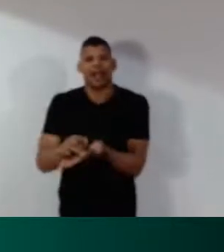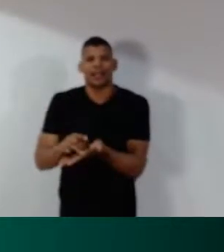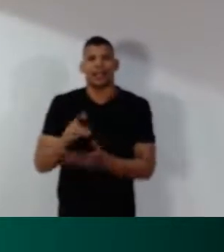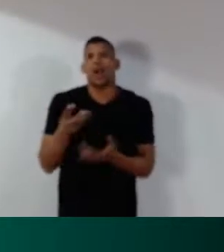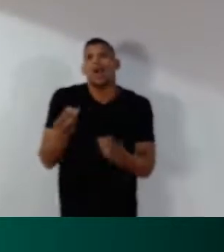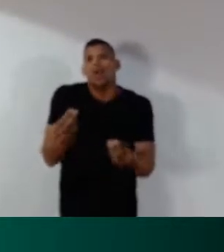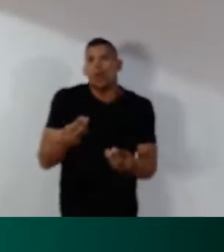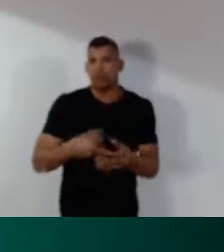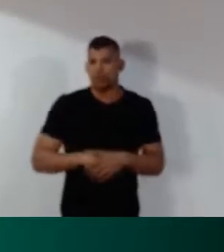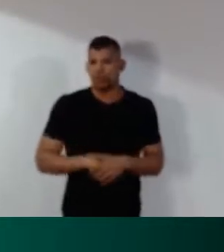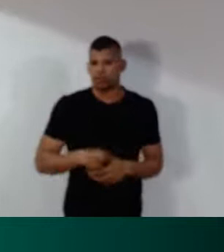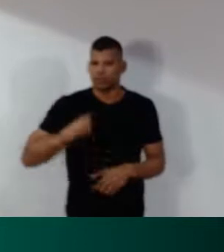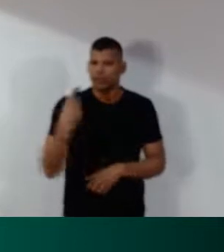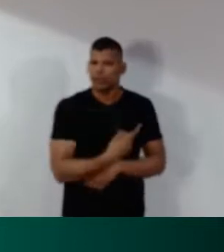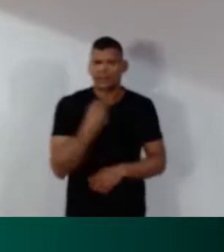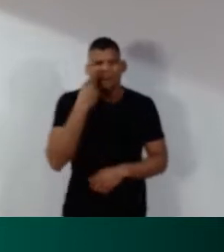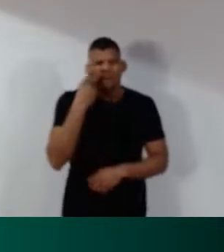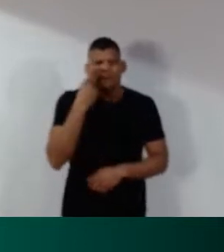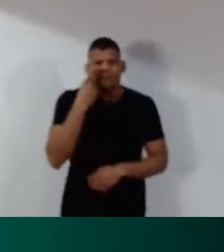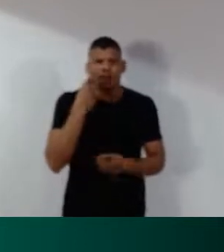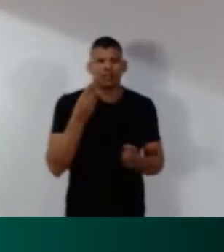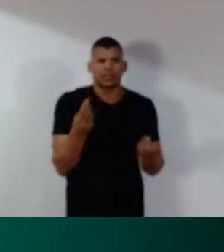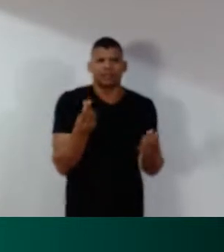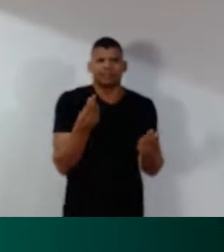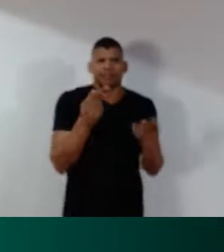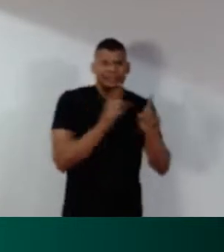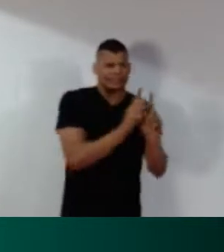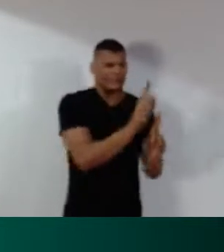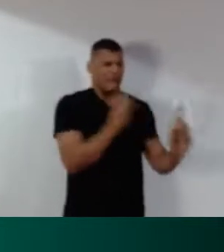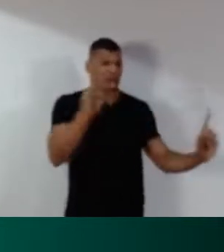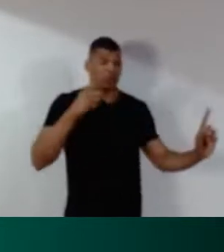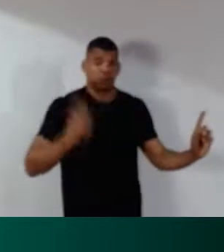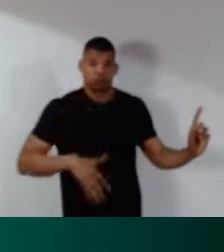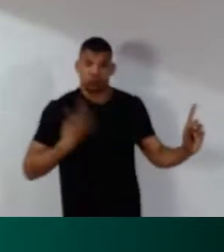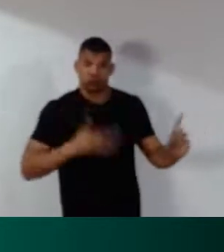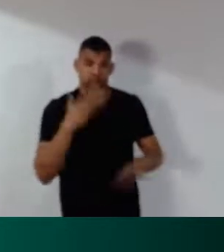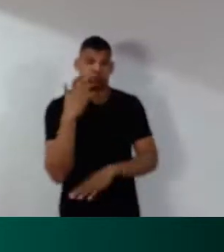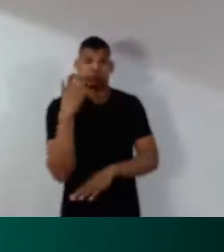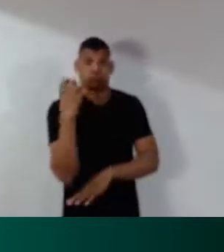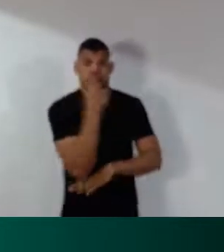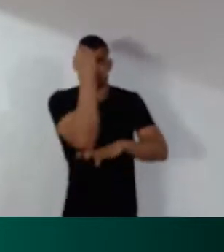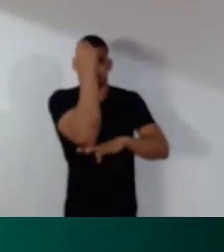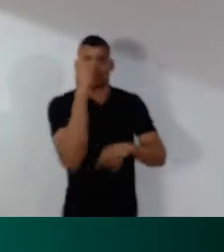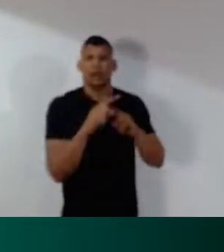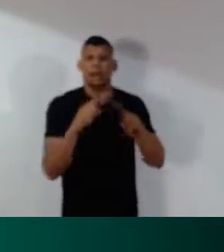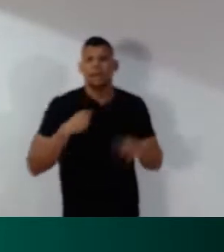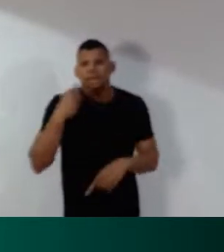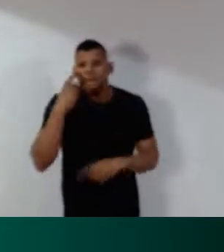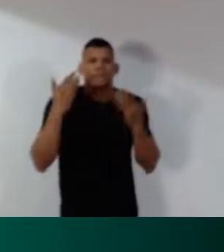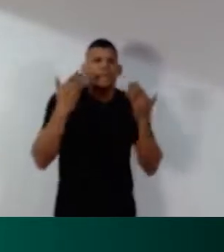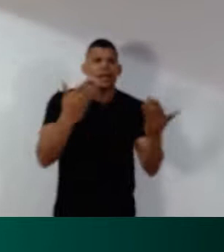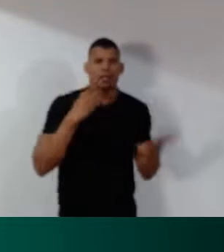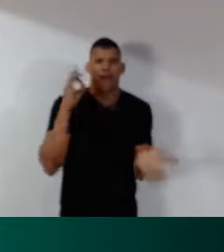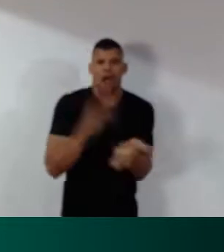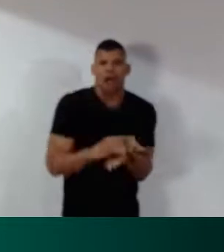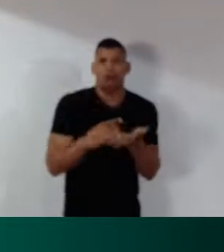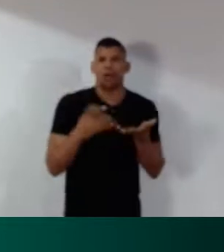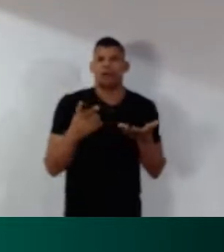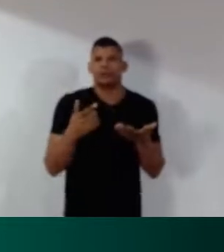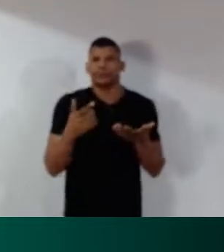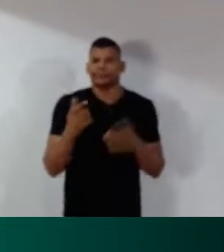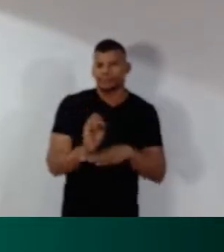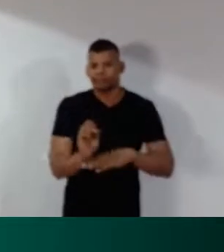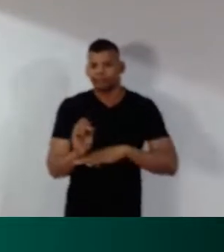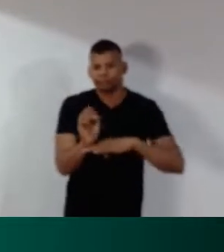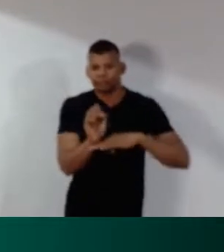dado o dado é grande a gente não tem um pouquinho mas como é que Sul a gente vê mesmo na nossa cara a gente vê no sinal